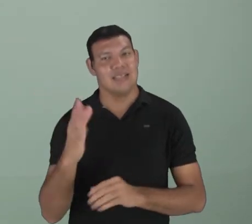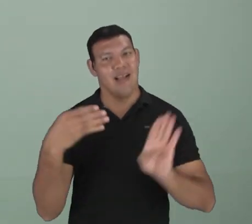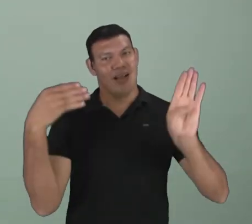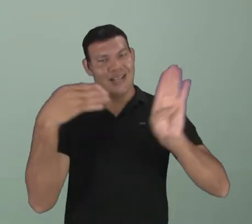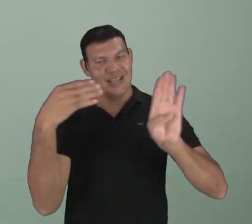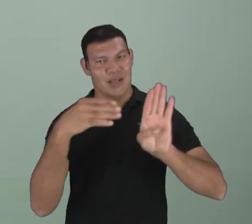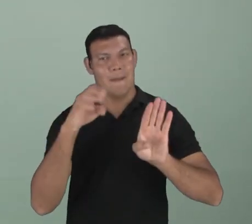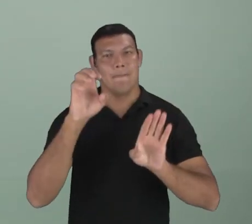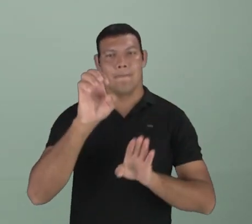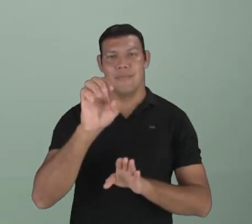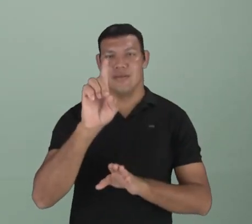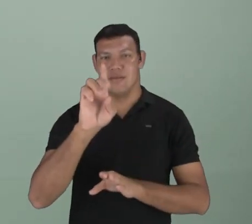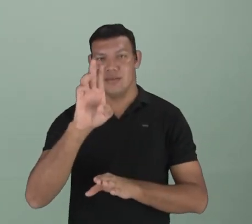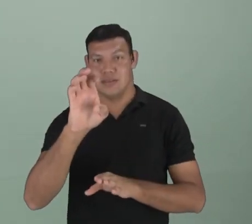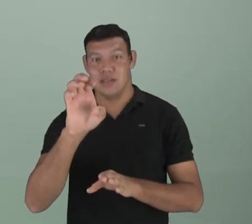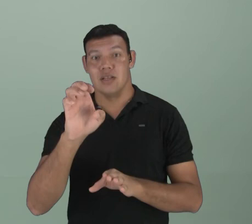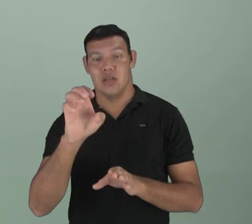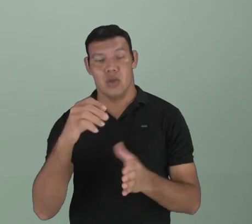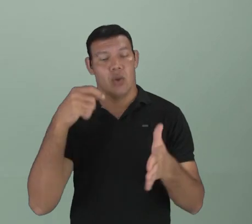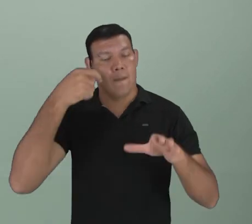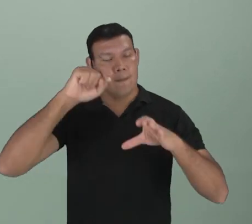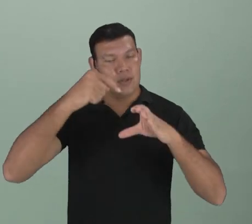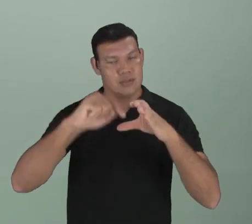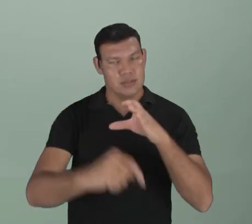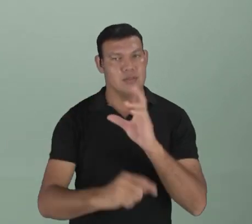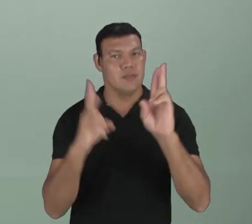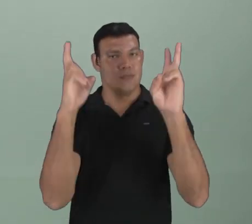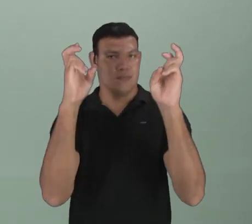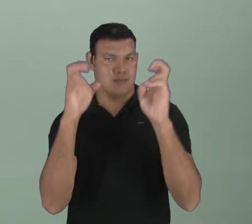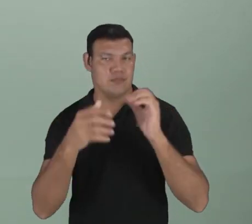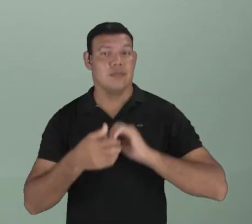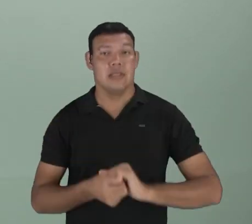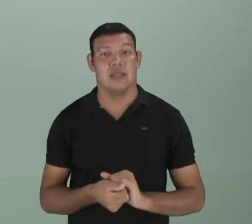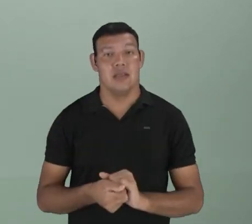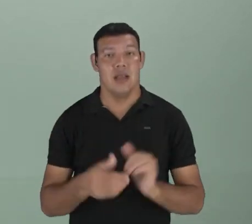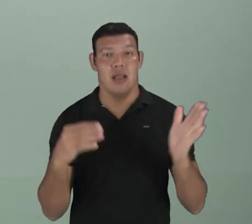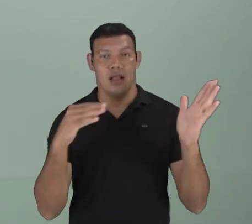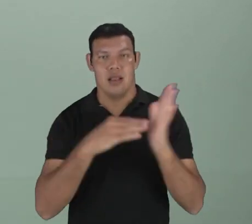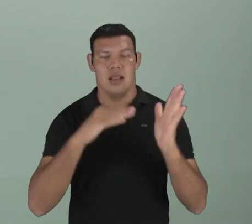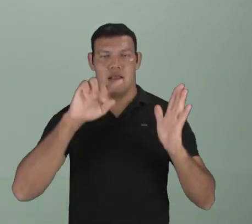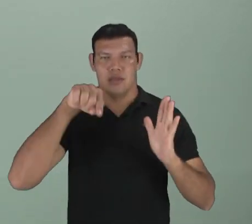acessar a nossa plataforma, se aproprie ainda mais nesse assunto e